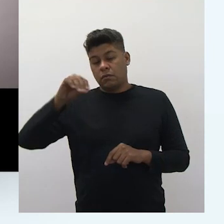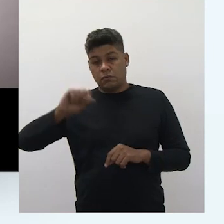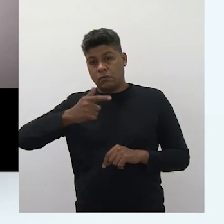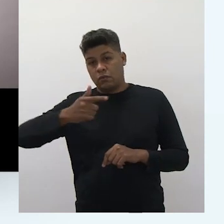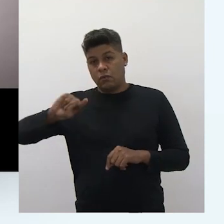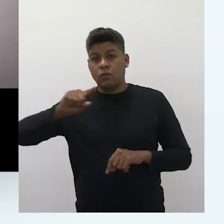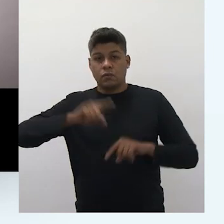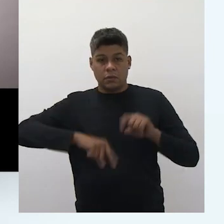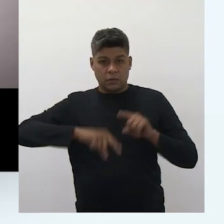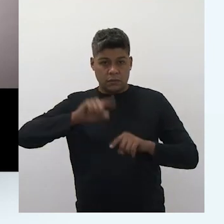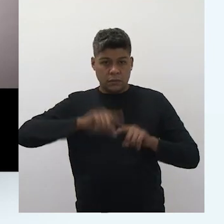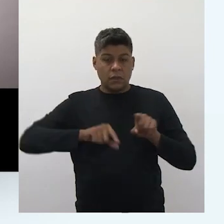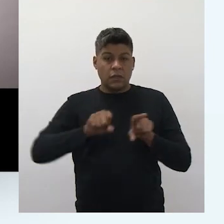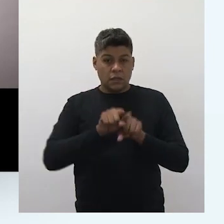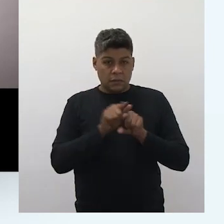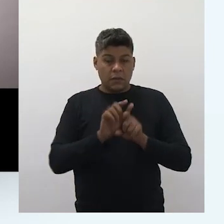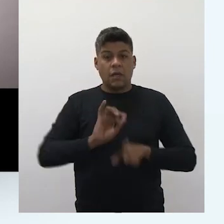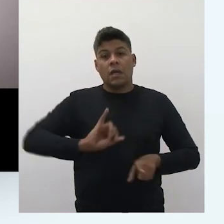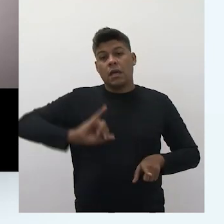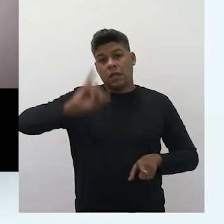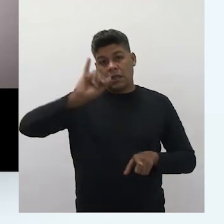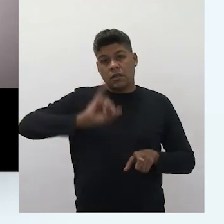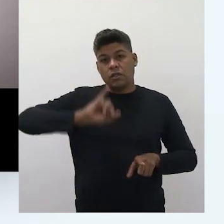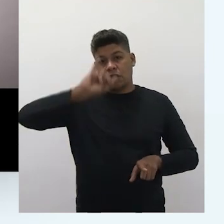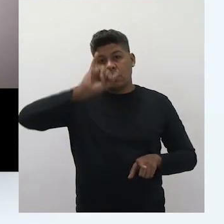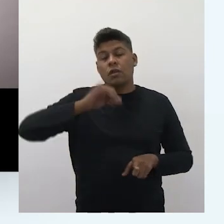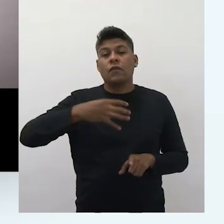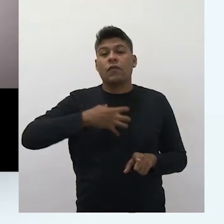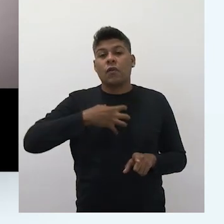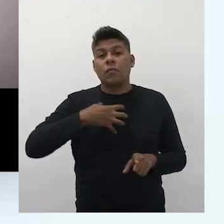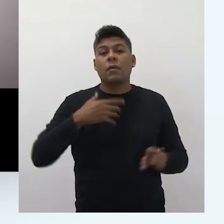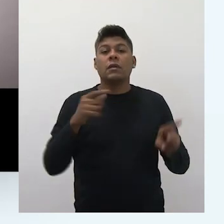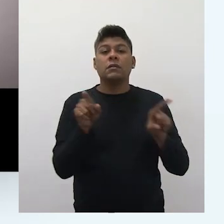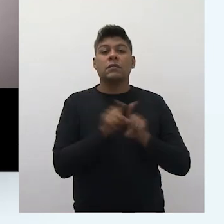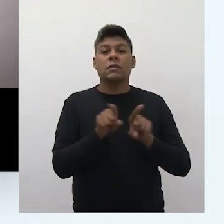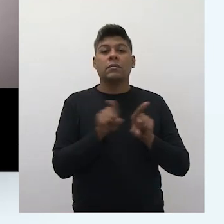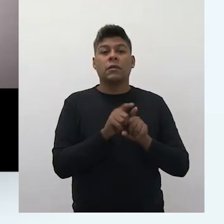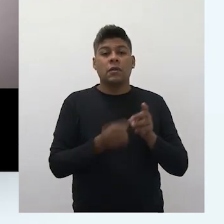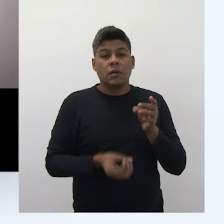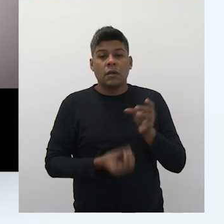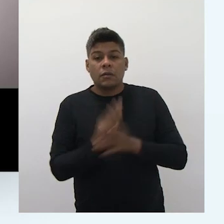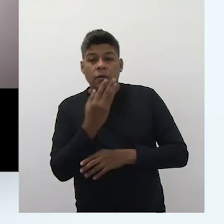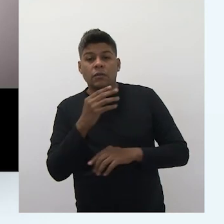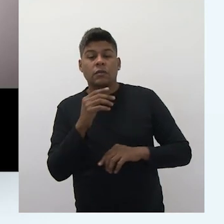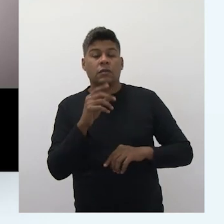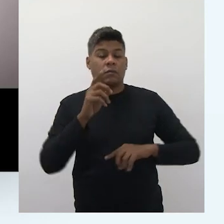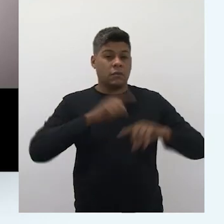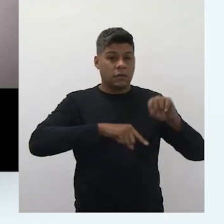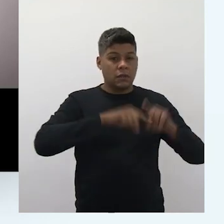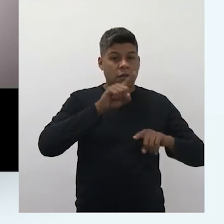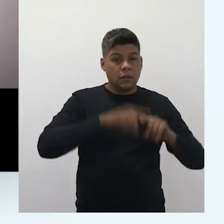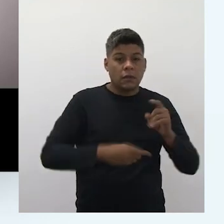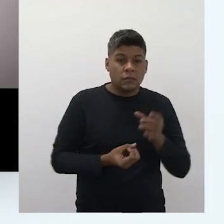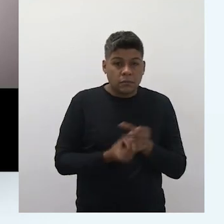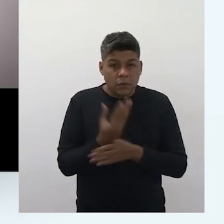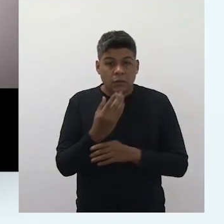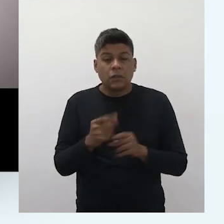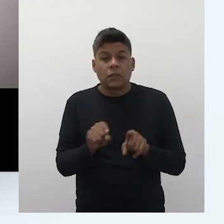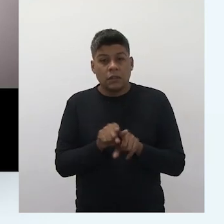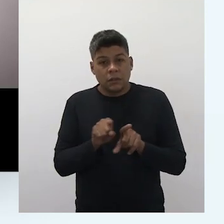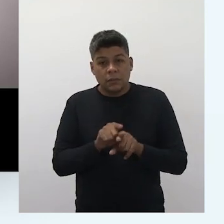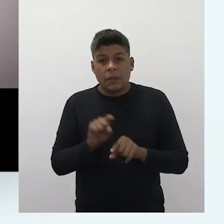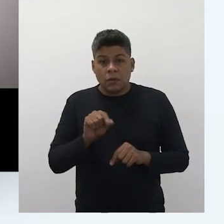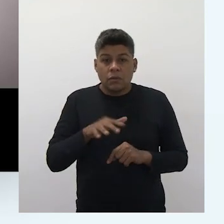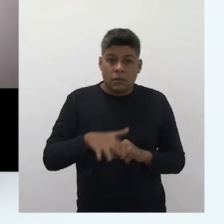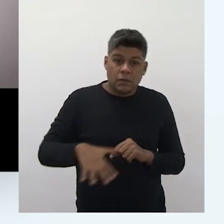partículas, fragmentamos a energia em fótons, fragmentamos também a produção de mercadorias nas linhas de produção, e no